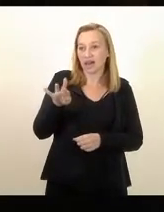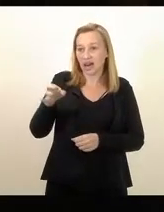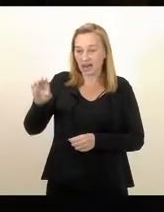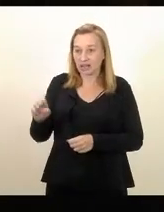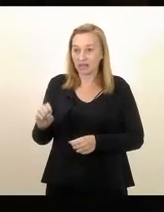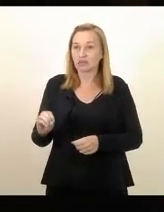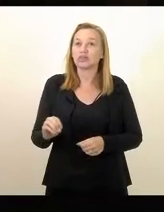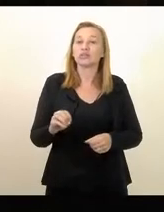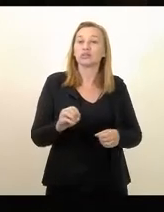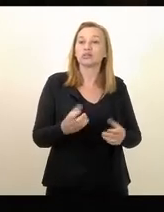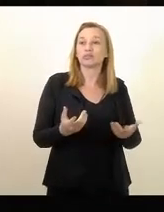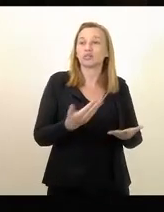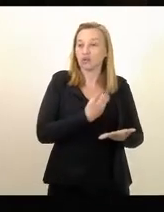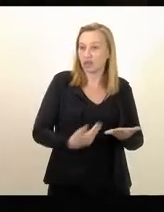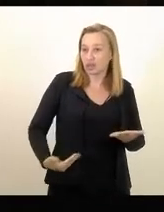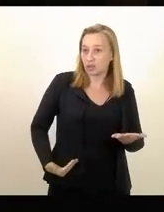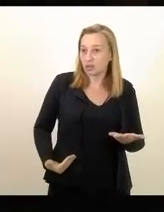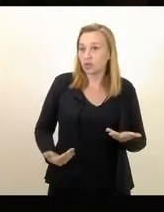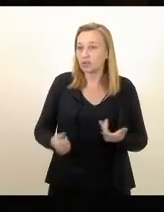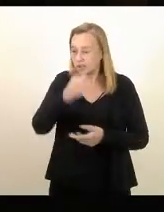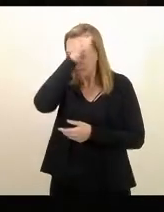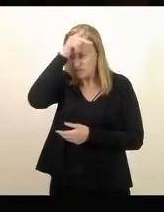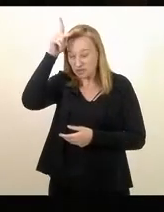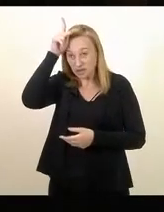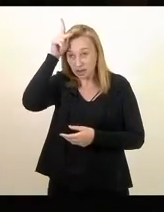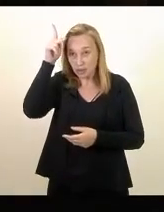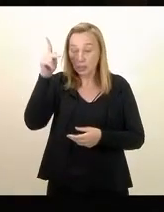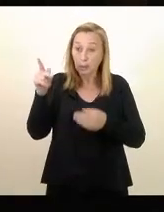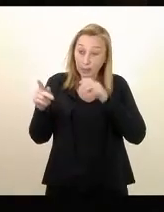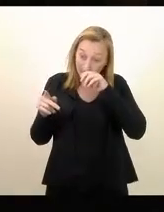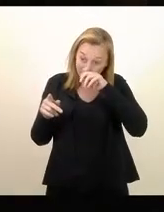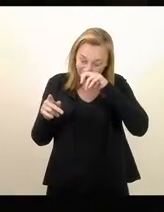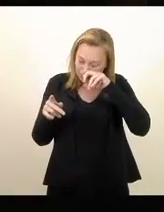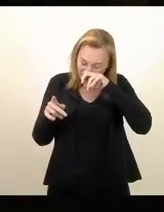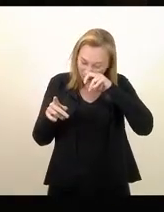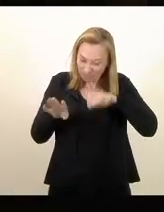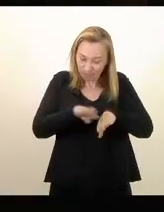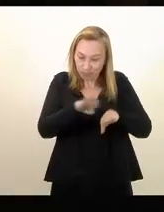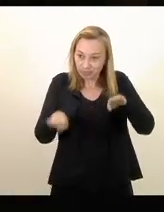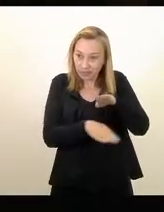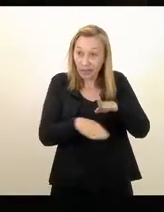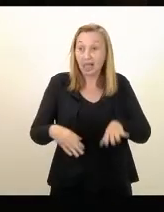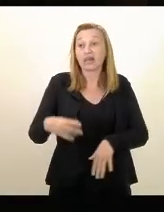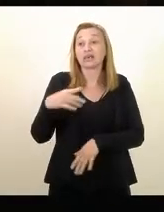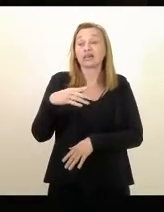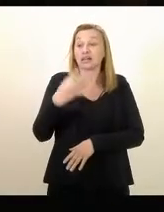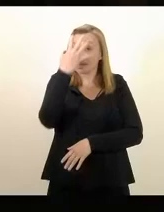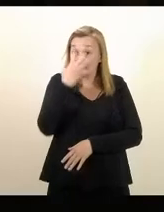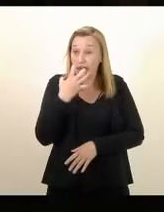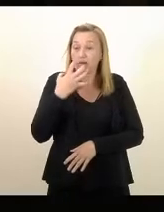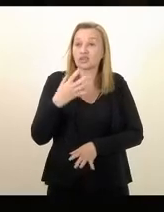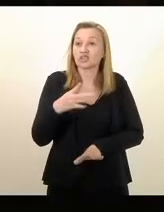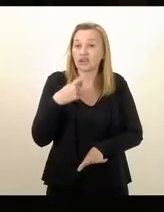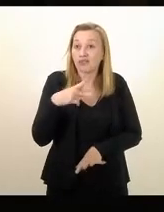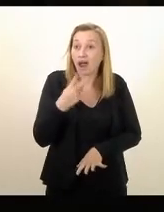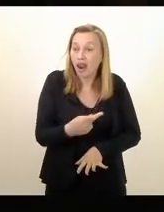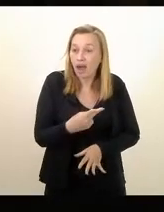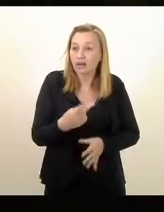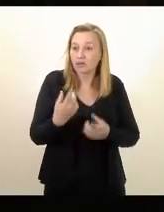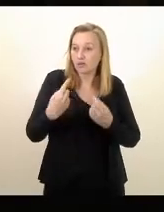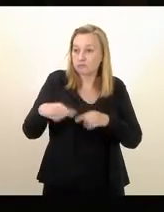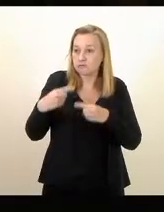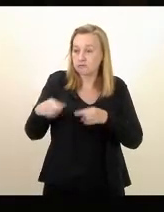de comandantes e delegados isso é sério a gente está falando o tempo inteiro aqui de ameaça à